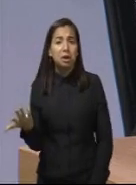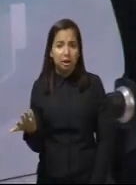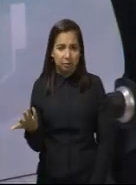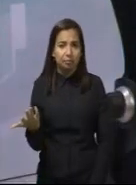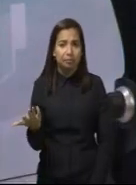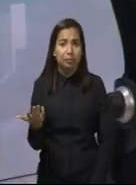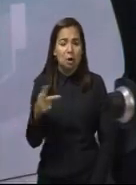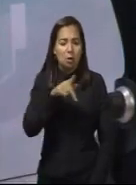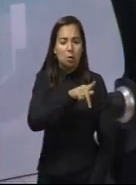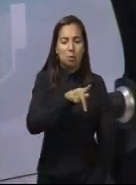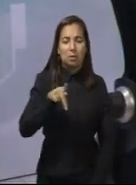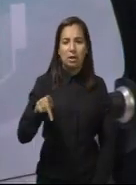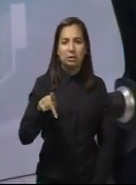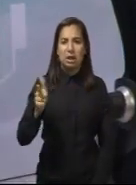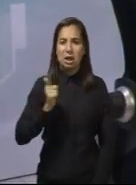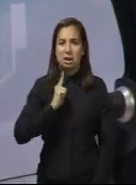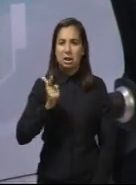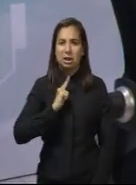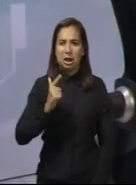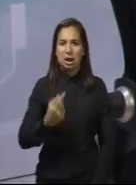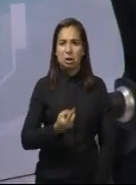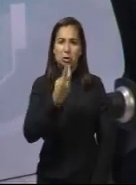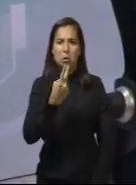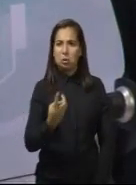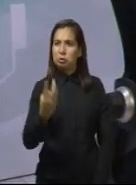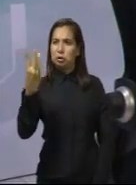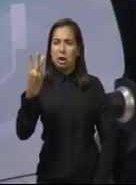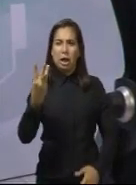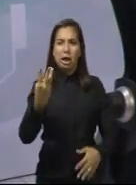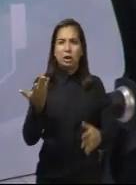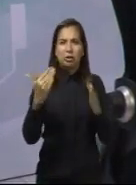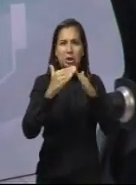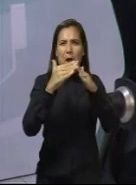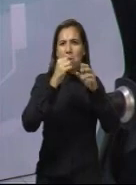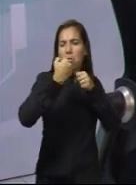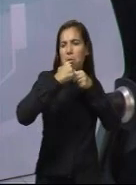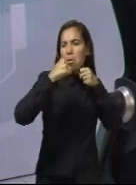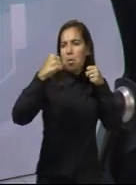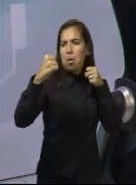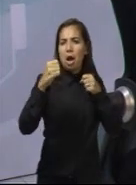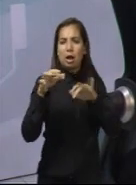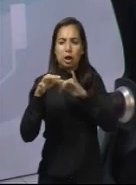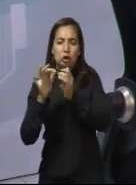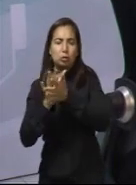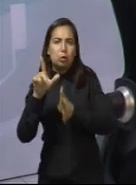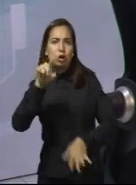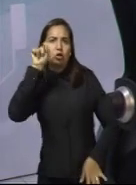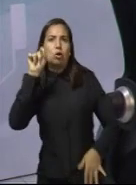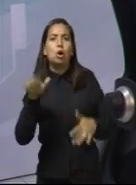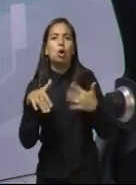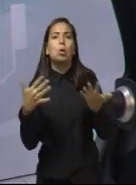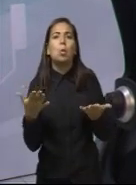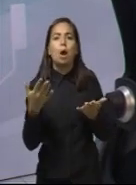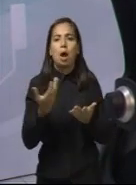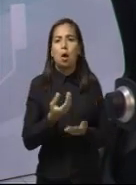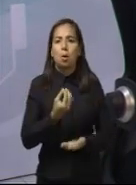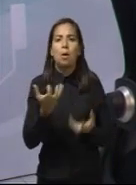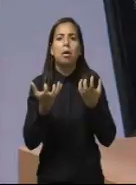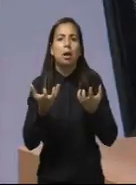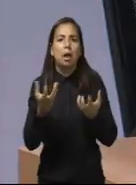presidente da República ter 2 ou 3 palácios para a mulher escolher qual é o que quer. Estou dizendo o atual, não, qualquer